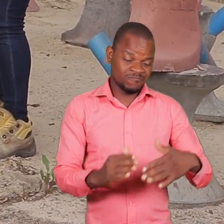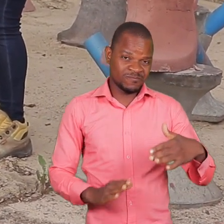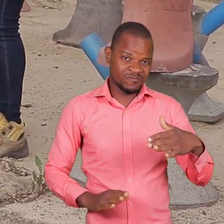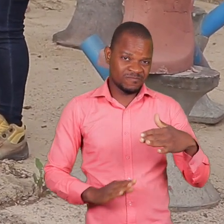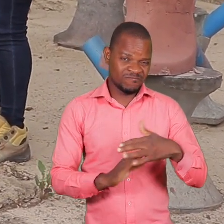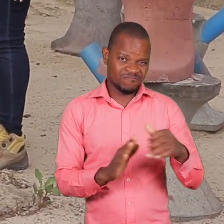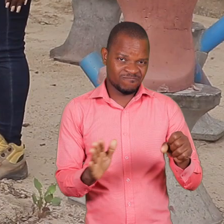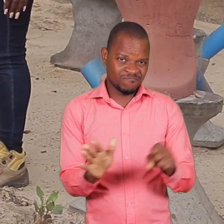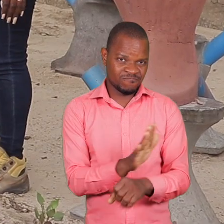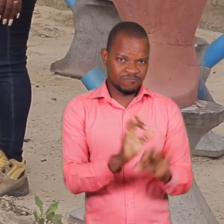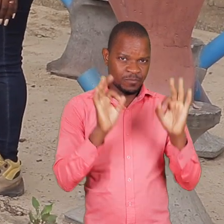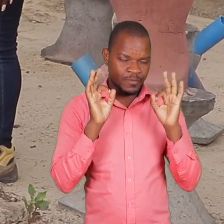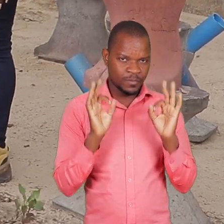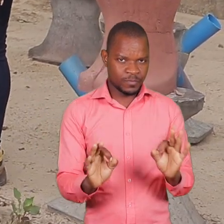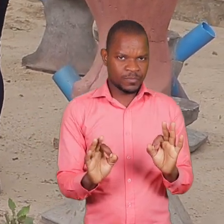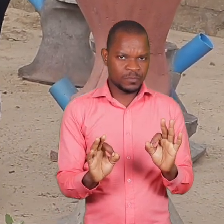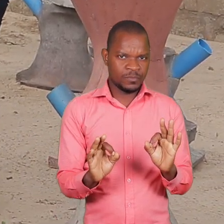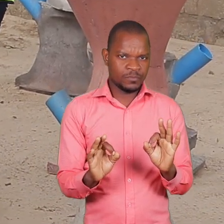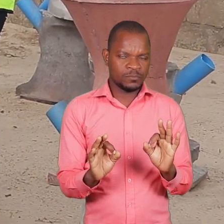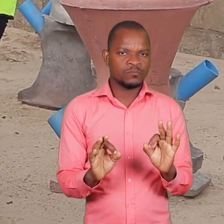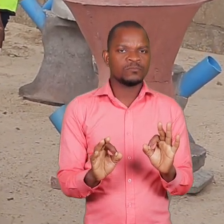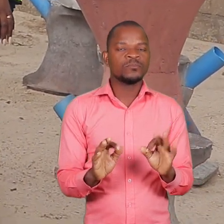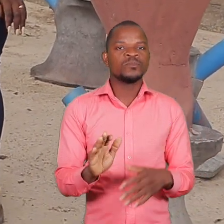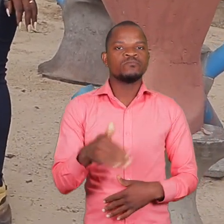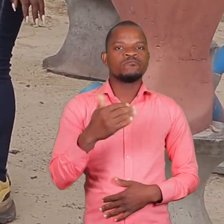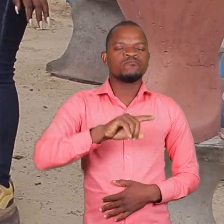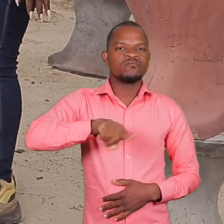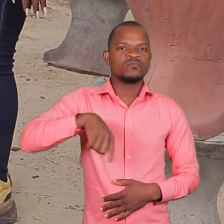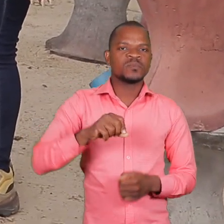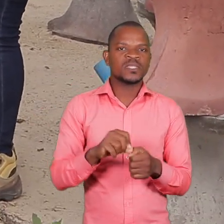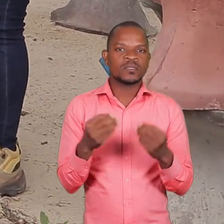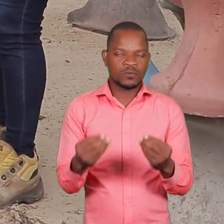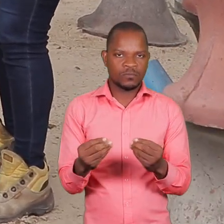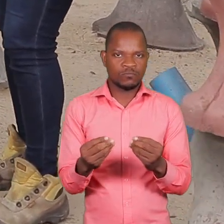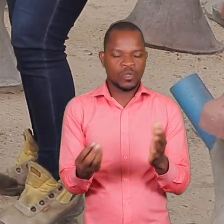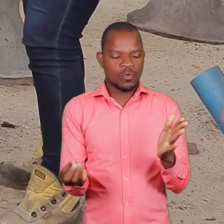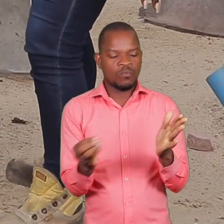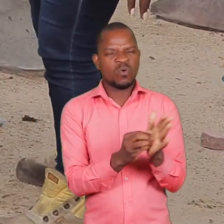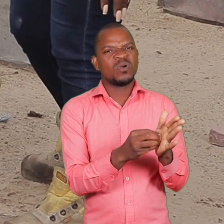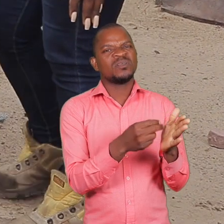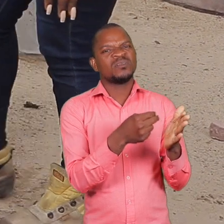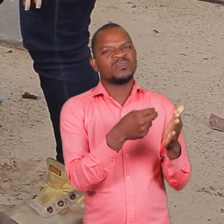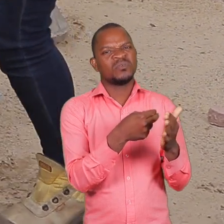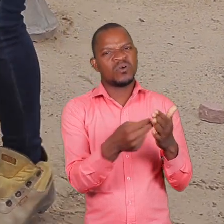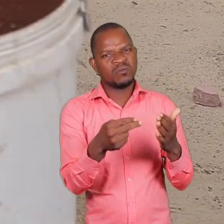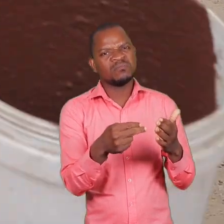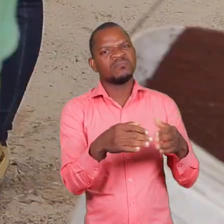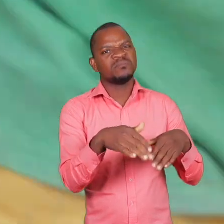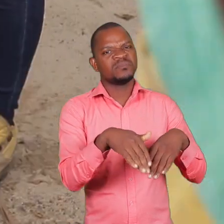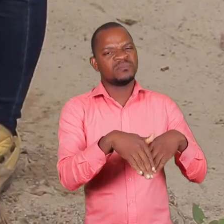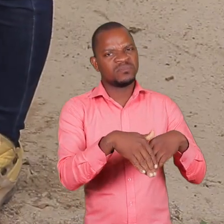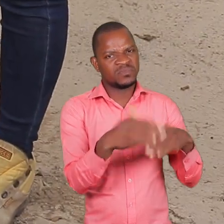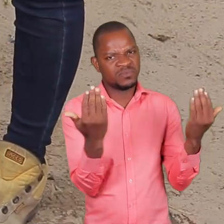completamente o nosso molde, nós fazemos a referência, colocamos a referência de cada pia, ou seja, a data,